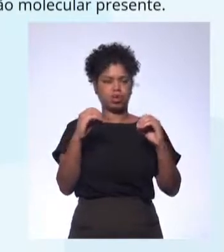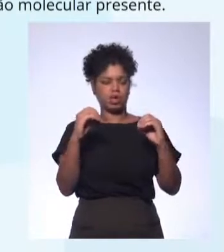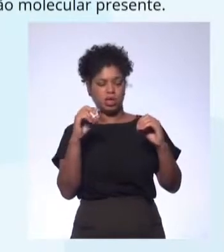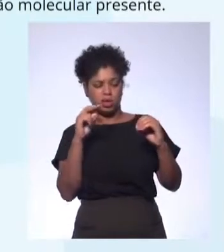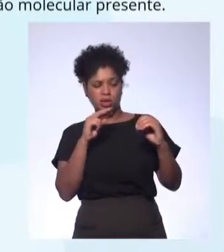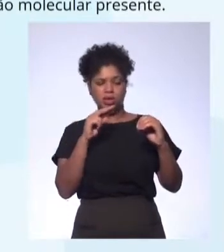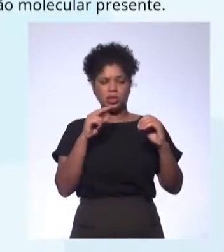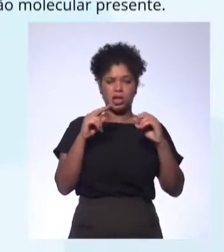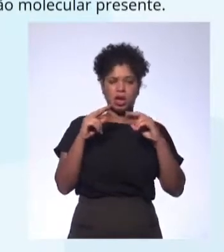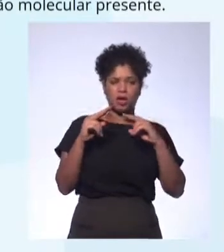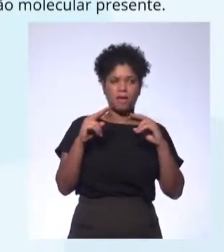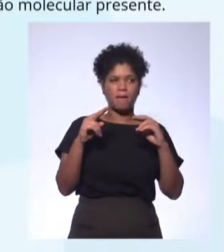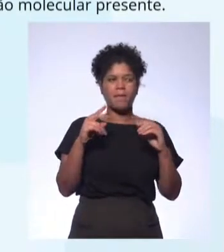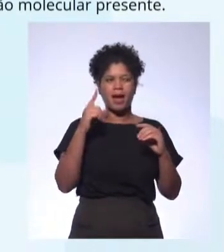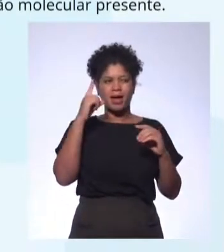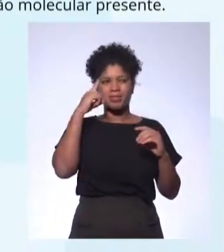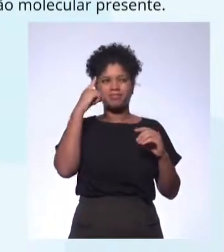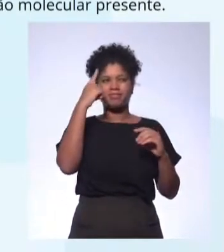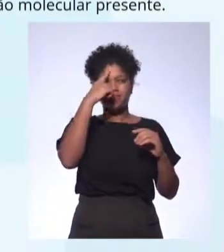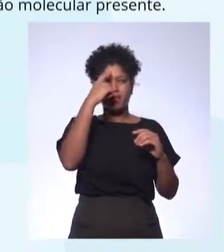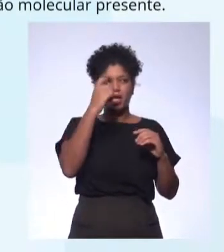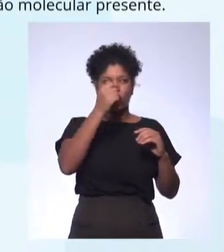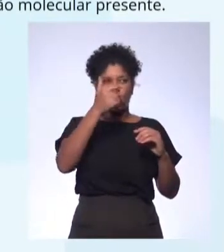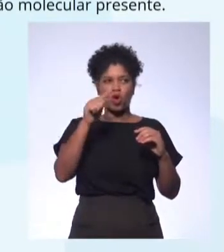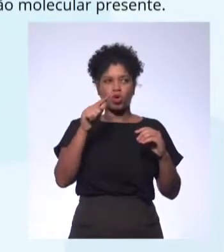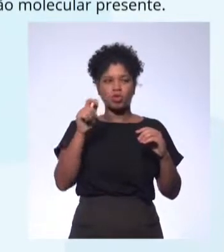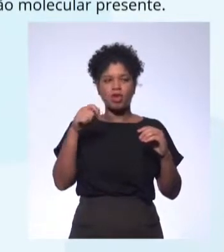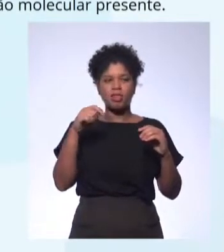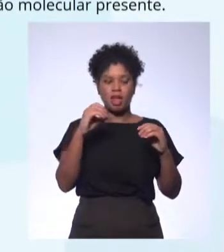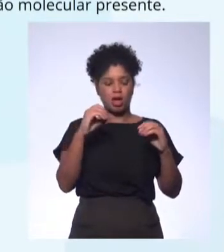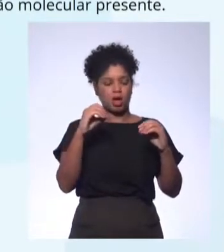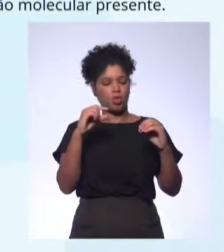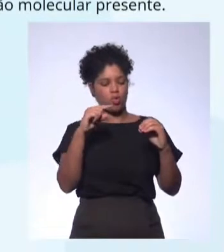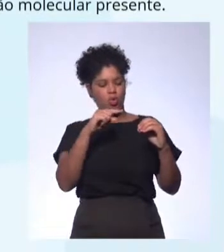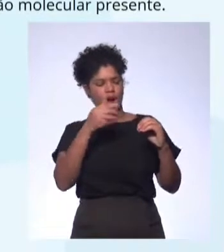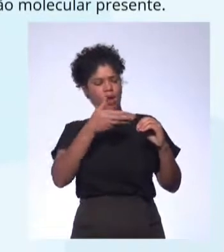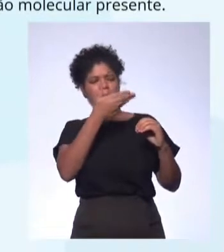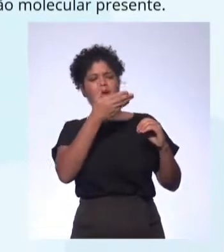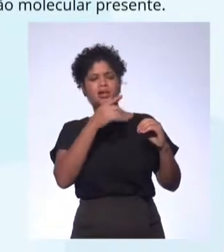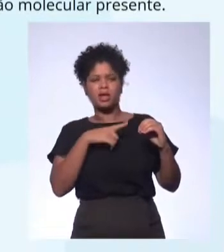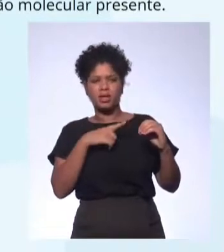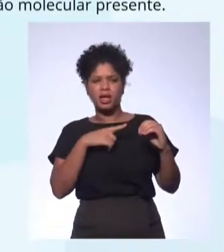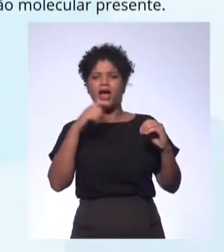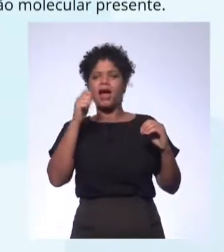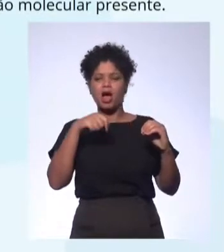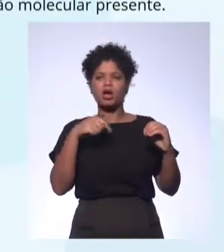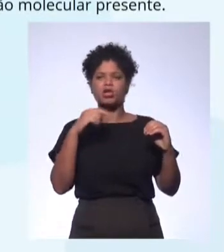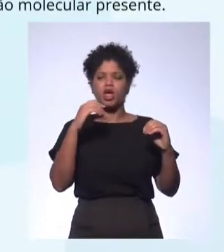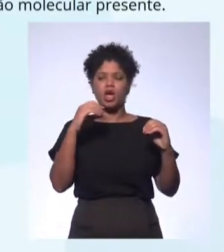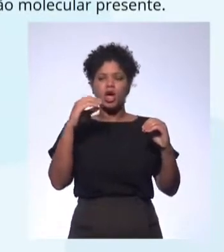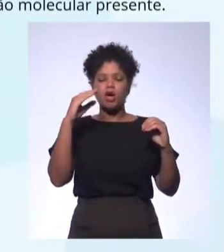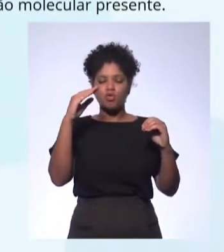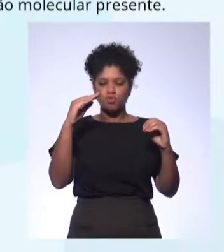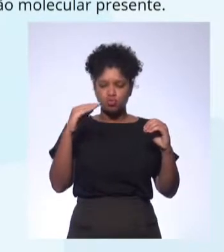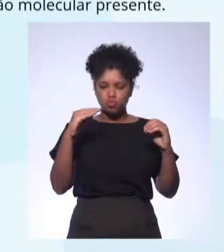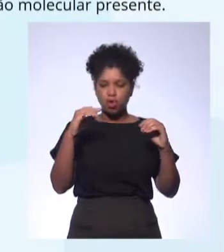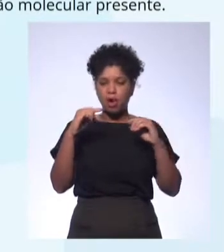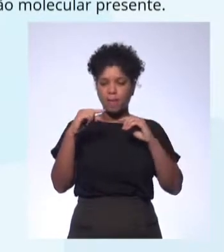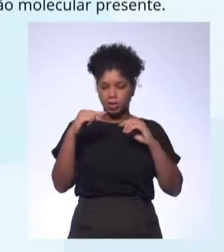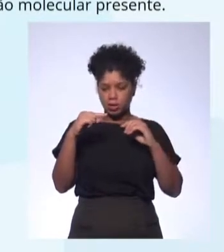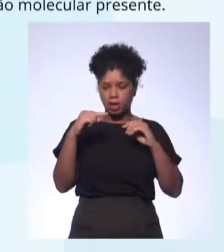aqui ela começa a ter ficar com a carga positiva Ok